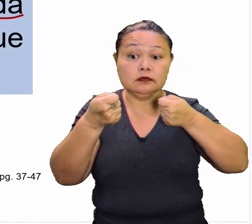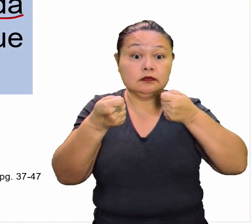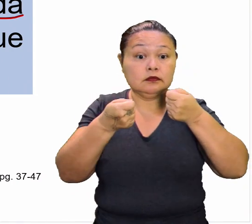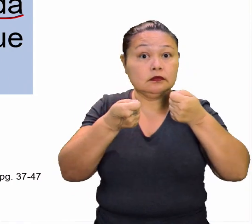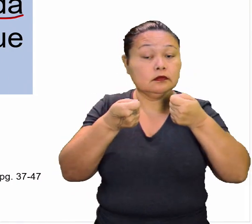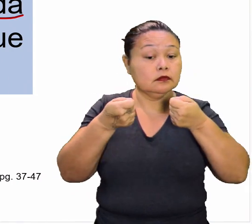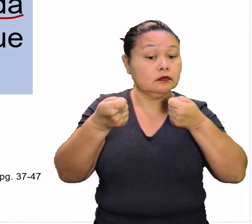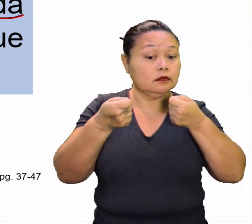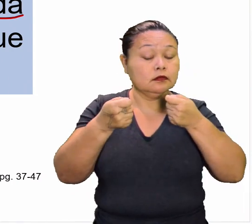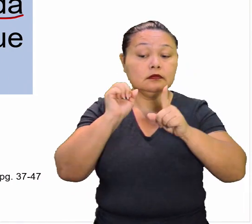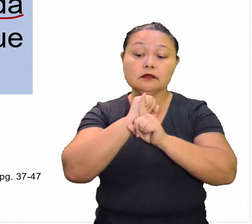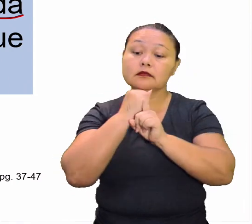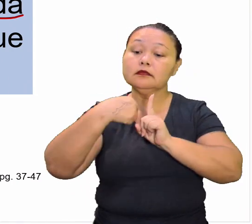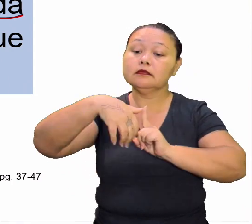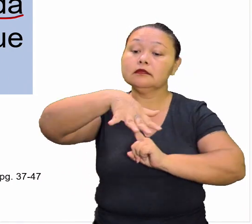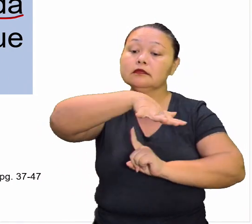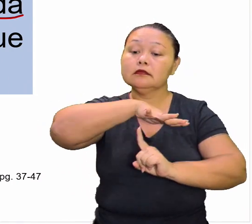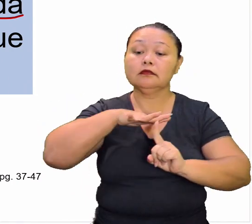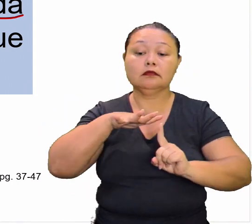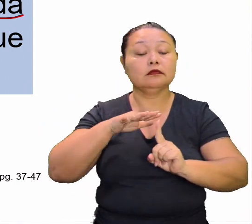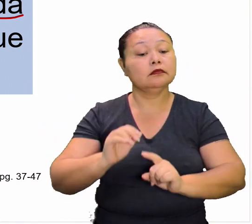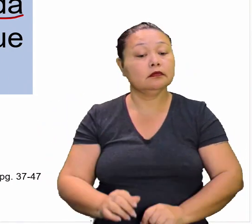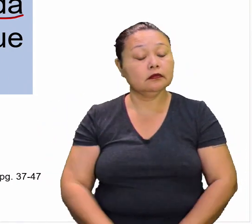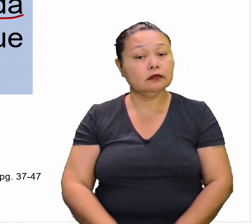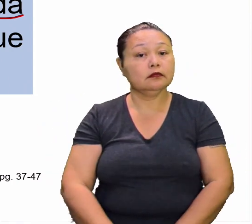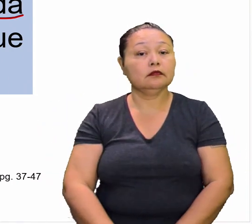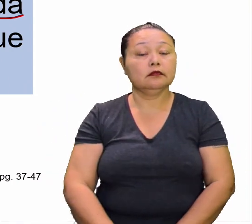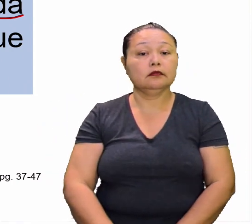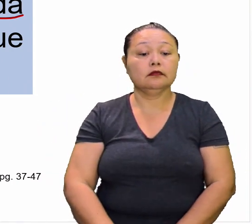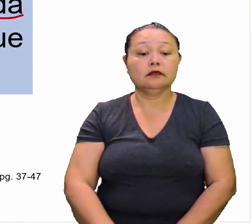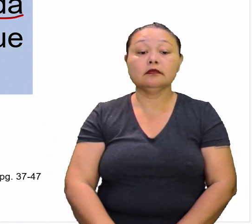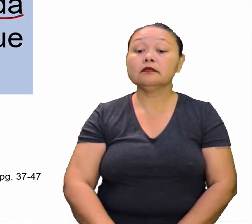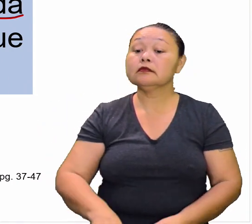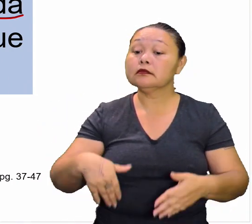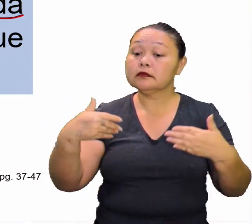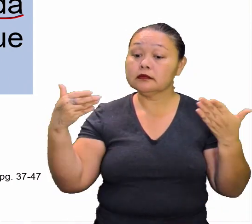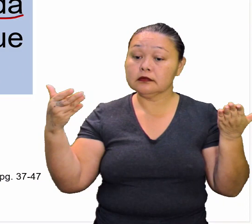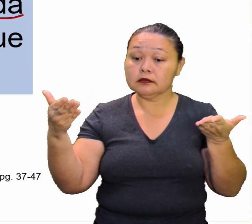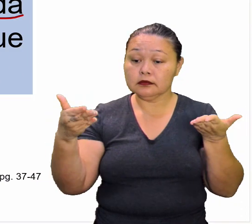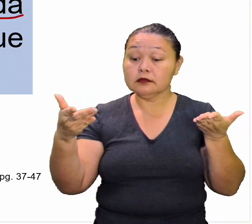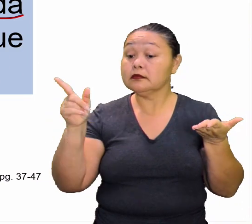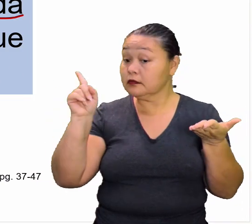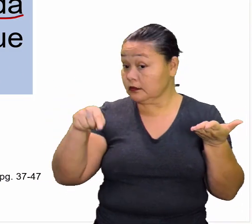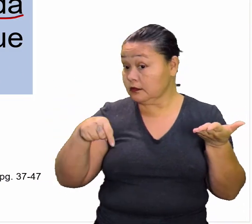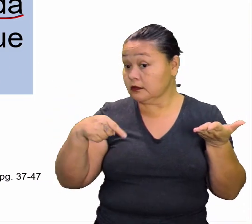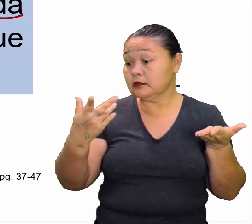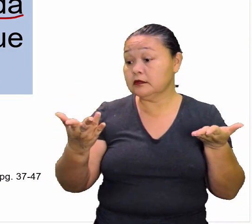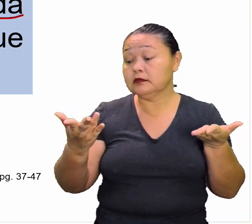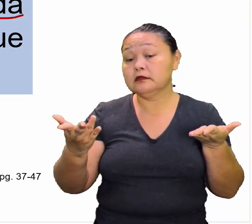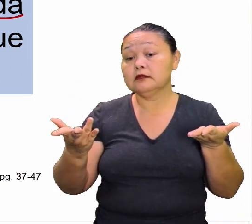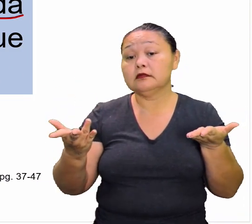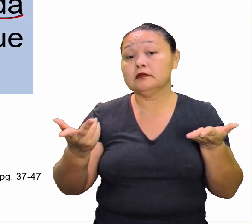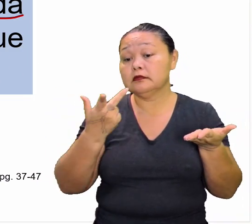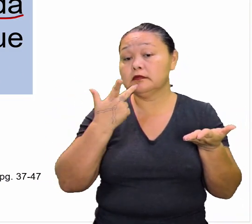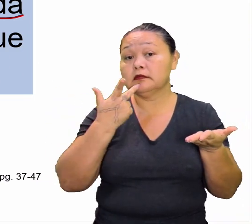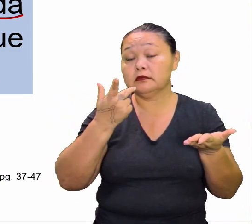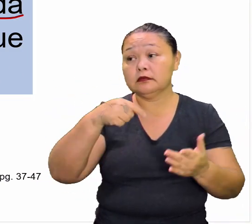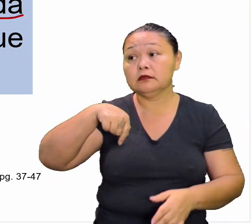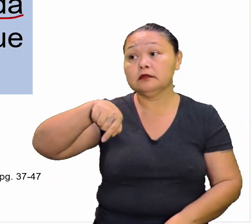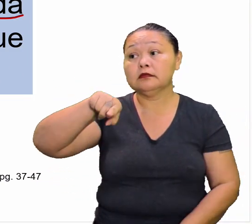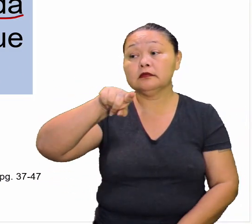regras que controlavam a sociedade. E hoje é assim, né? Quando